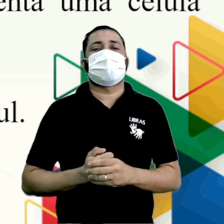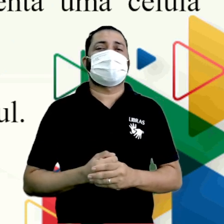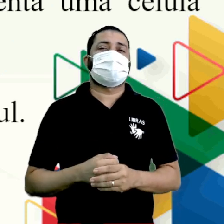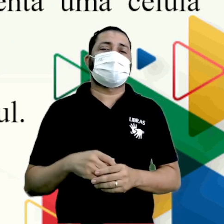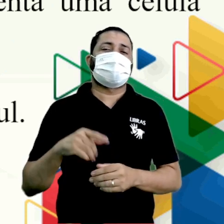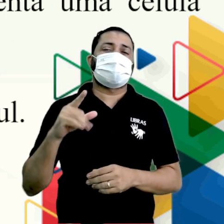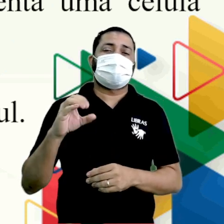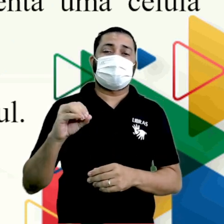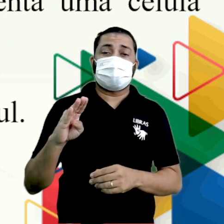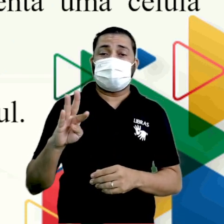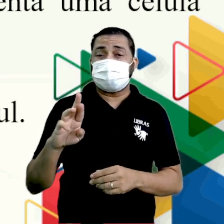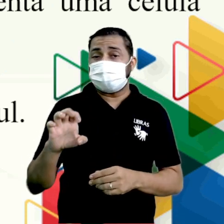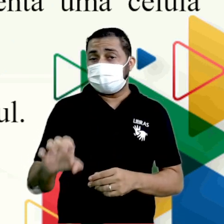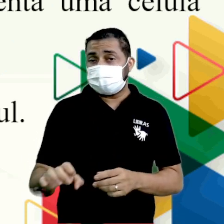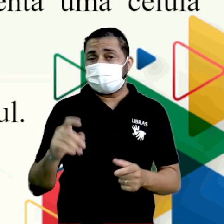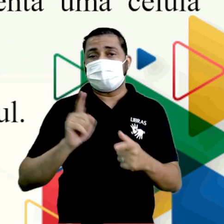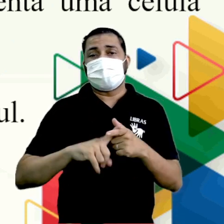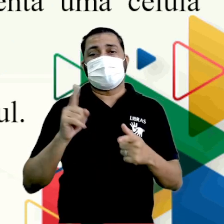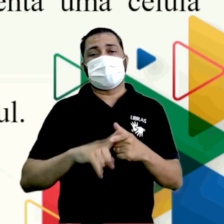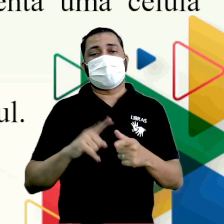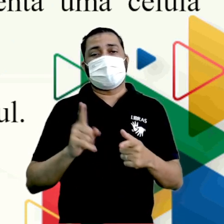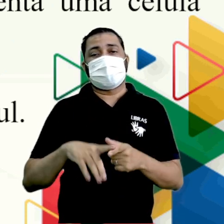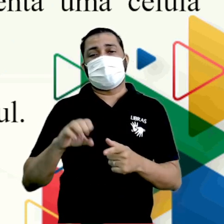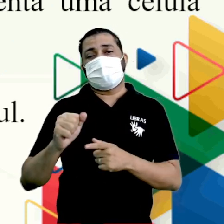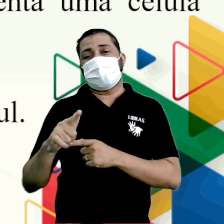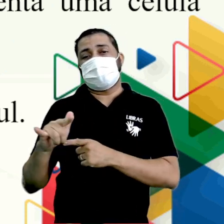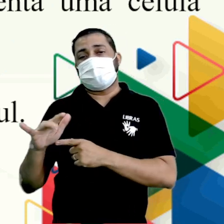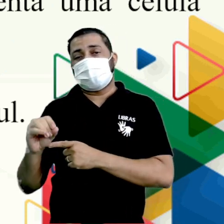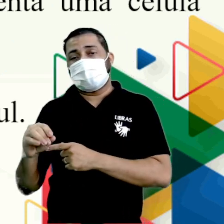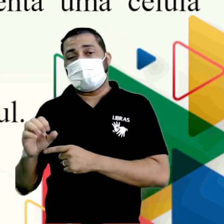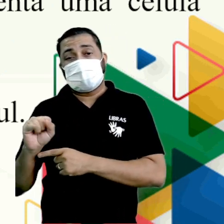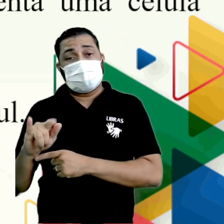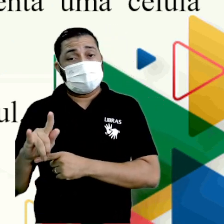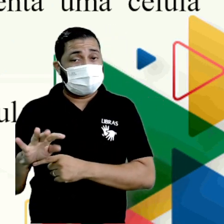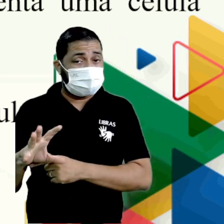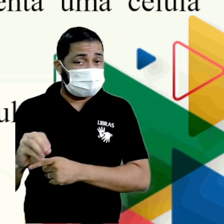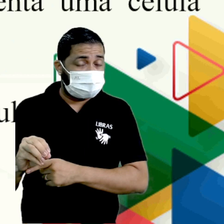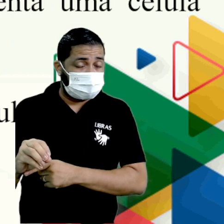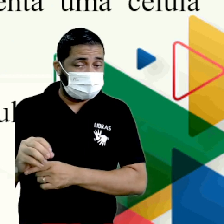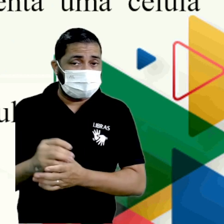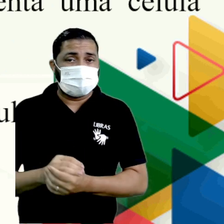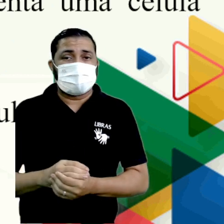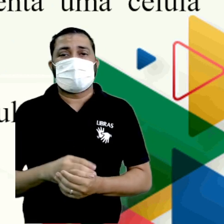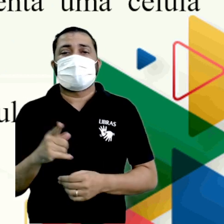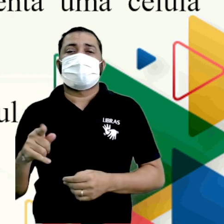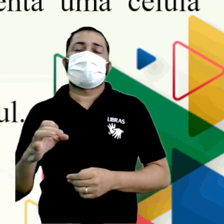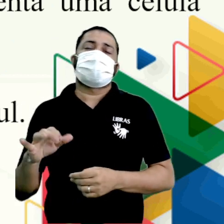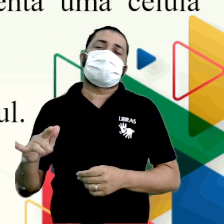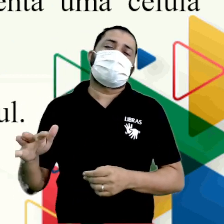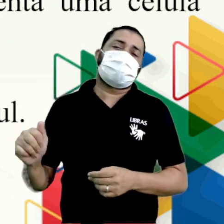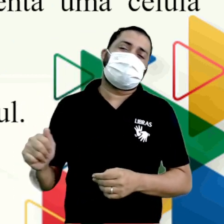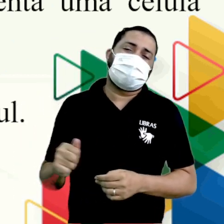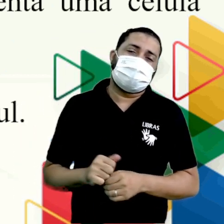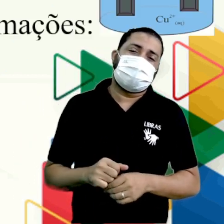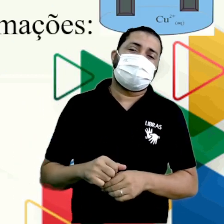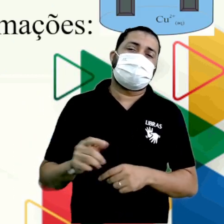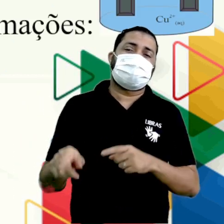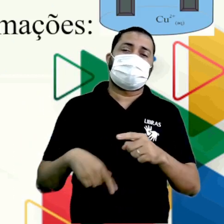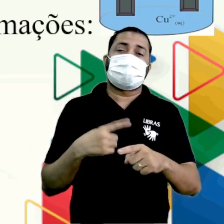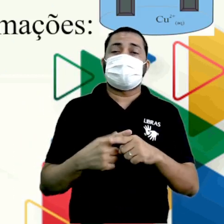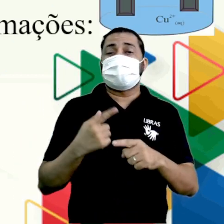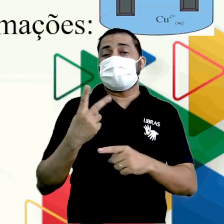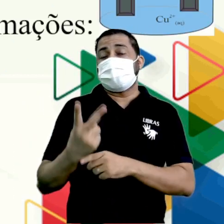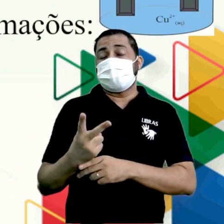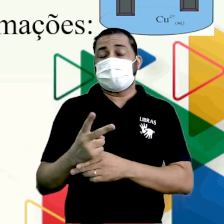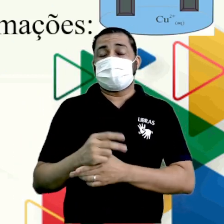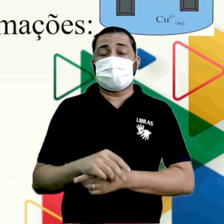ativos de cobre e uma solução de sulfato de cobre. A solução aquosa de íon cobre mais 2 é de cor